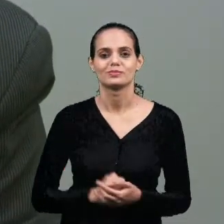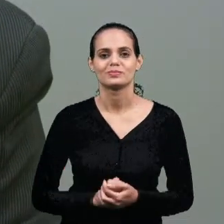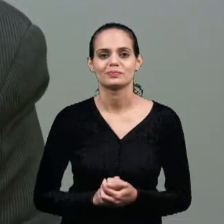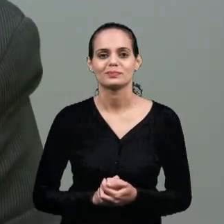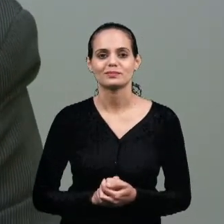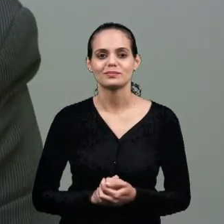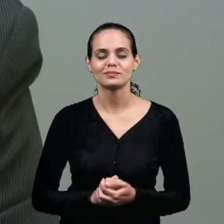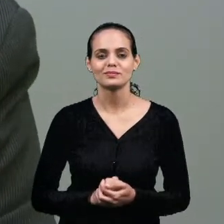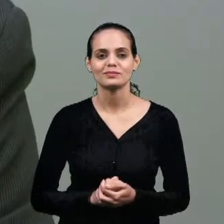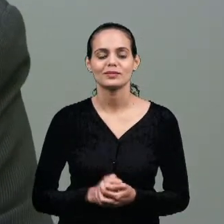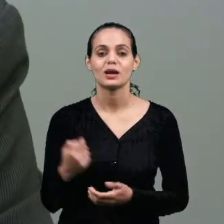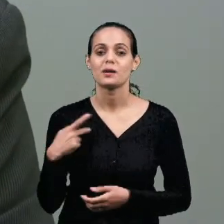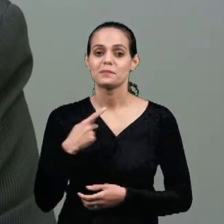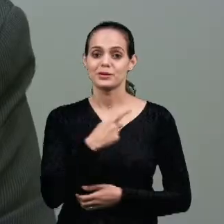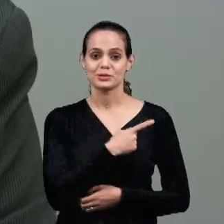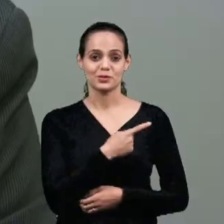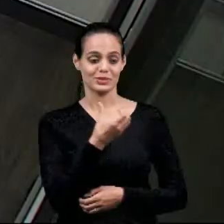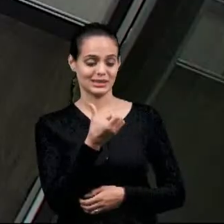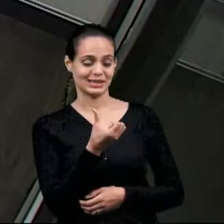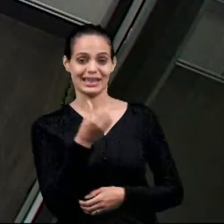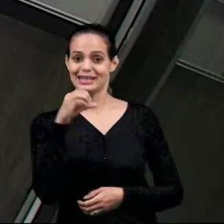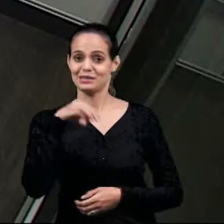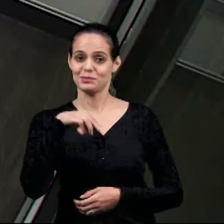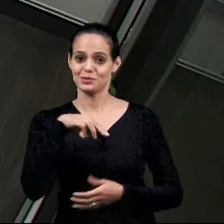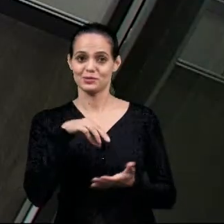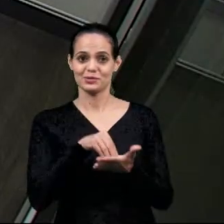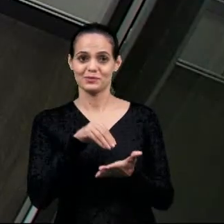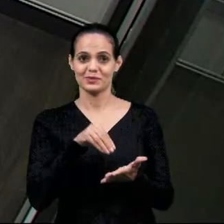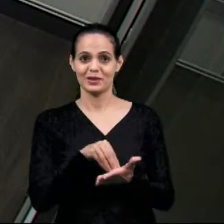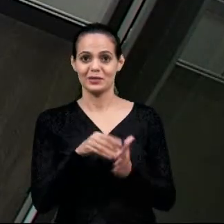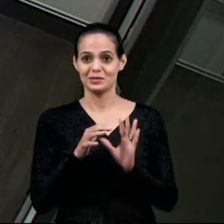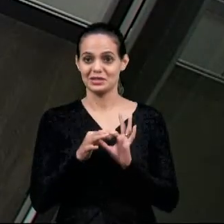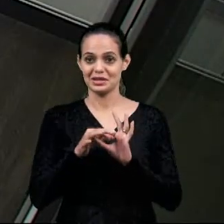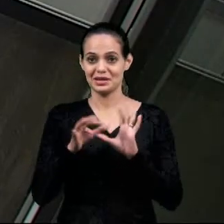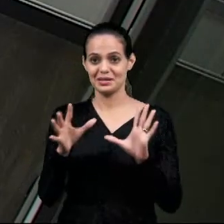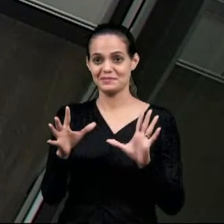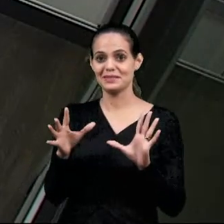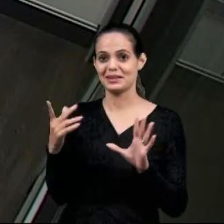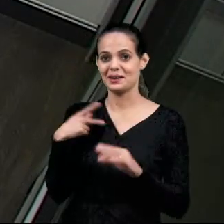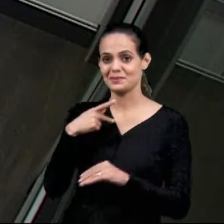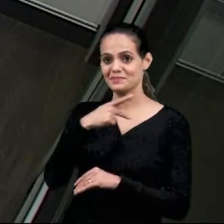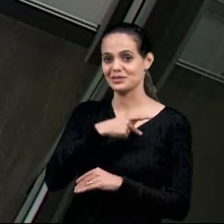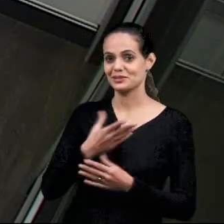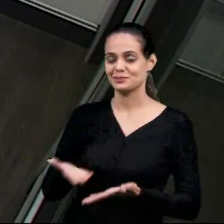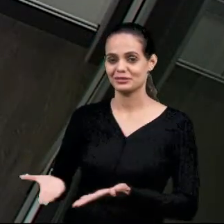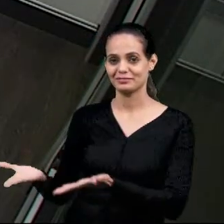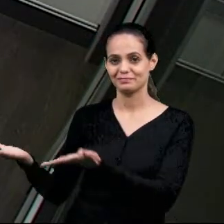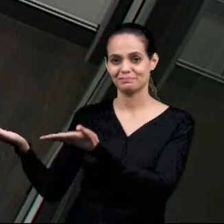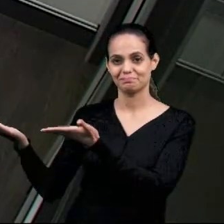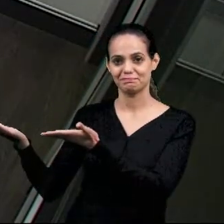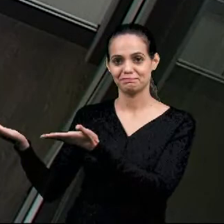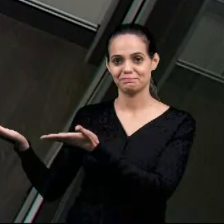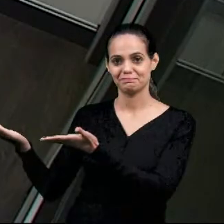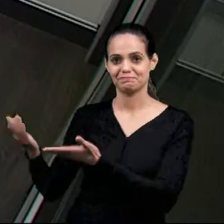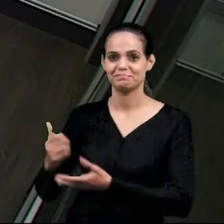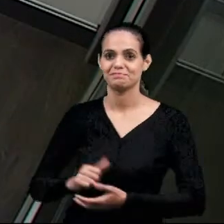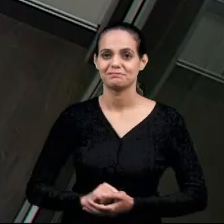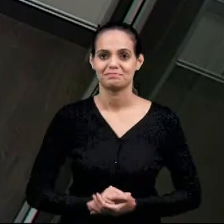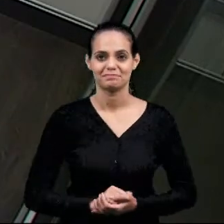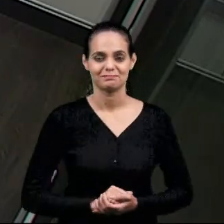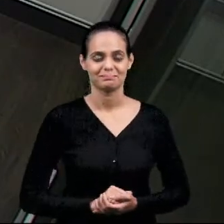agora faltam 6 minutos. Vamos liberar o pastor Diniz, né? Para estar já se posicionando.